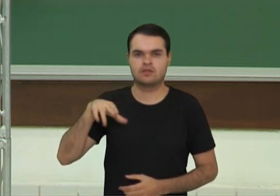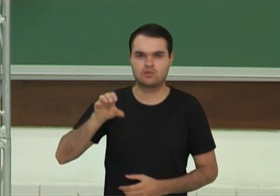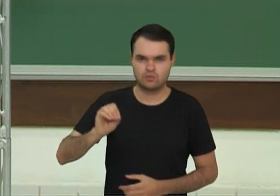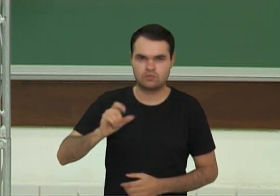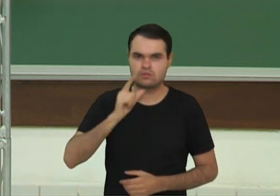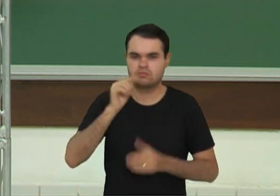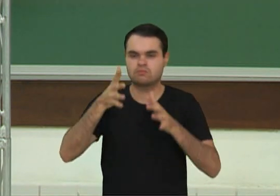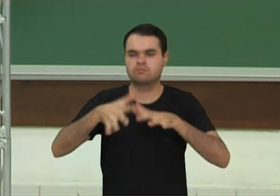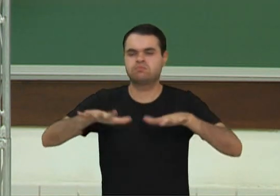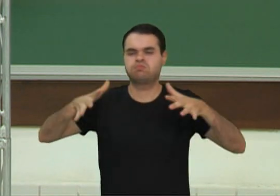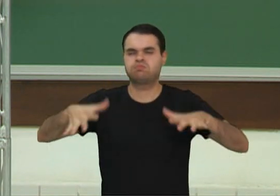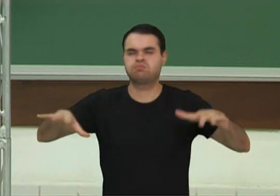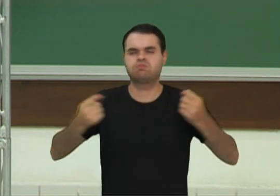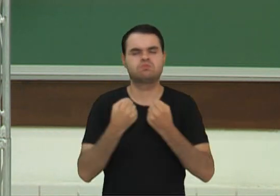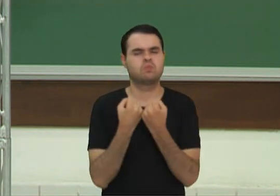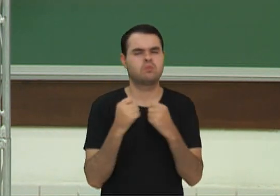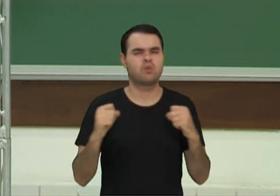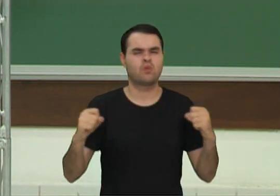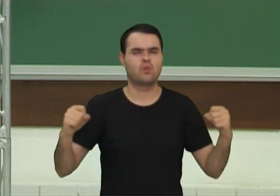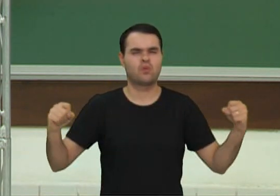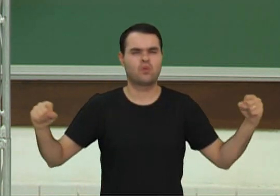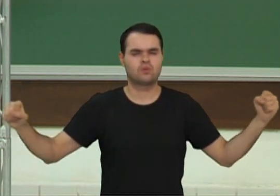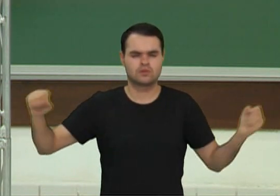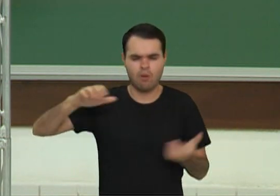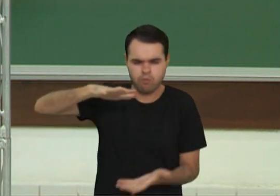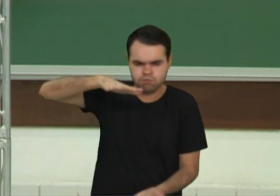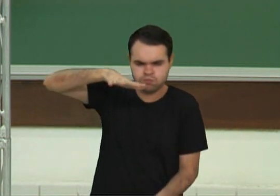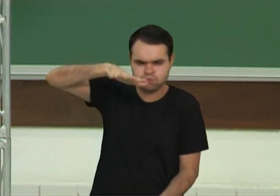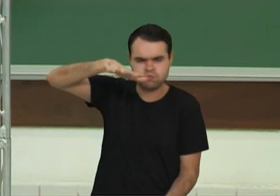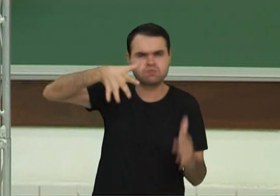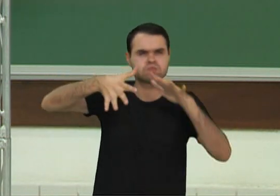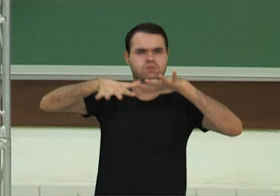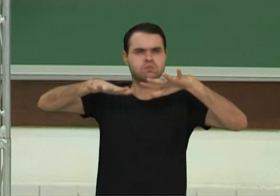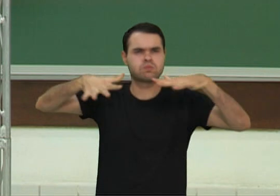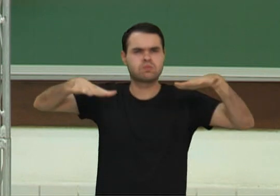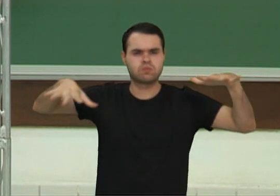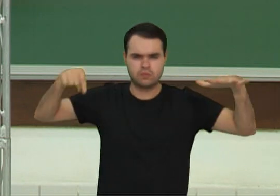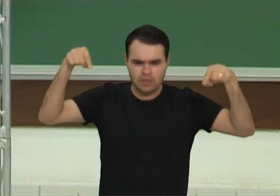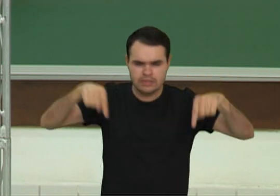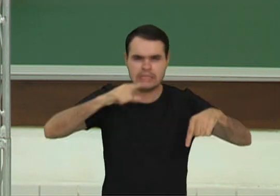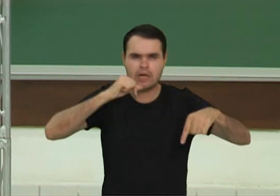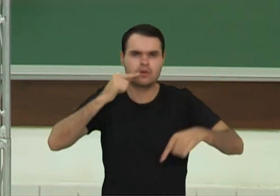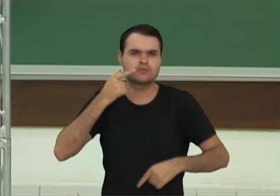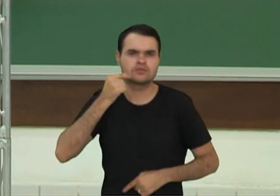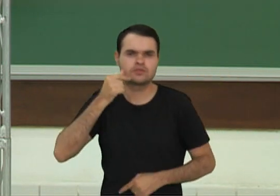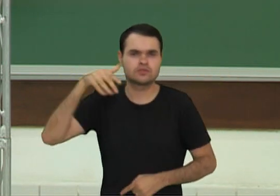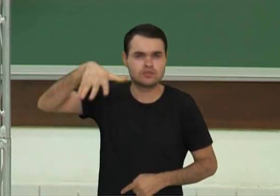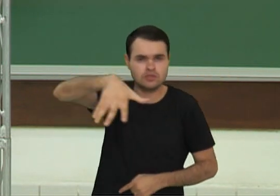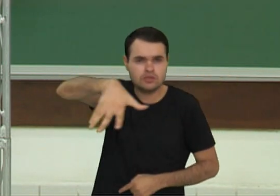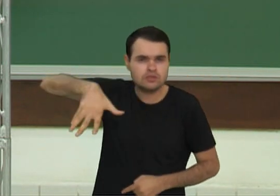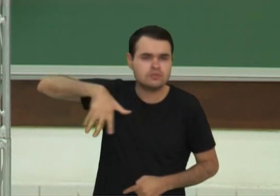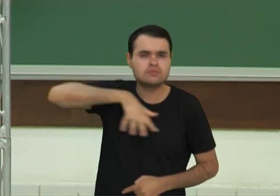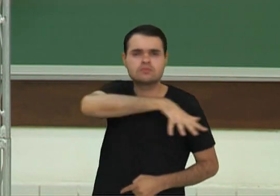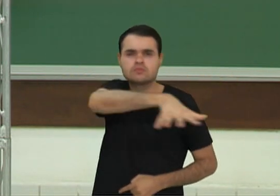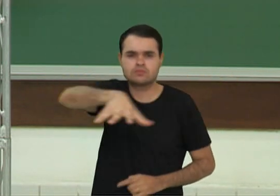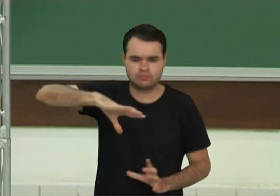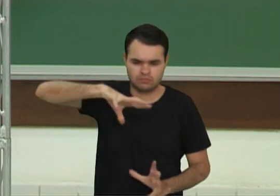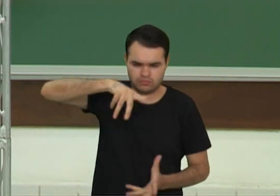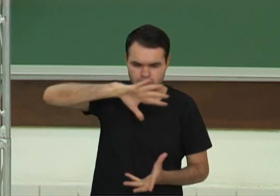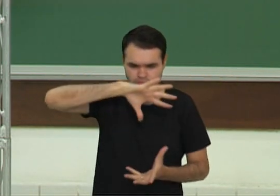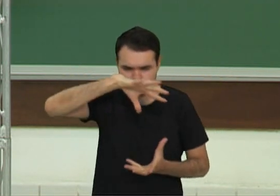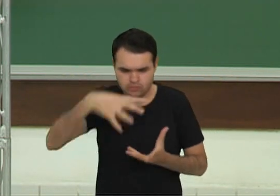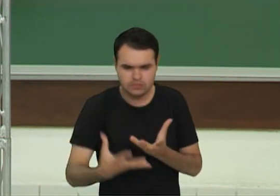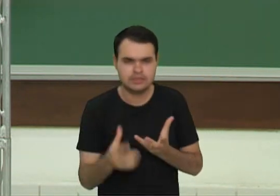estou falando desses grandes corpos hídricos, esses corpos hídricos que contêm água salgada e que cobrem aproximadamente 70%